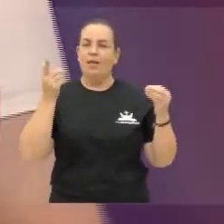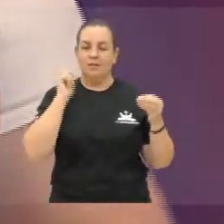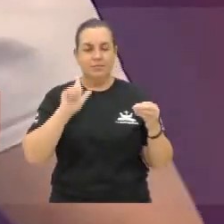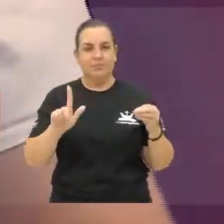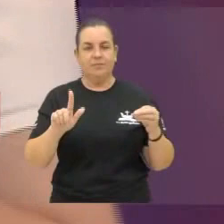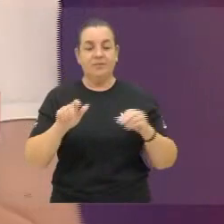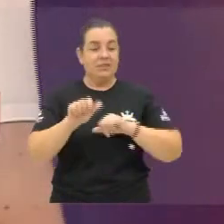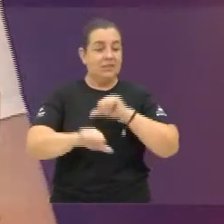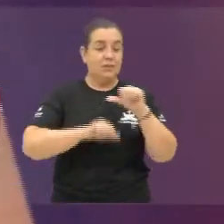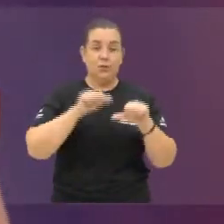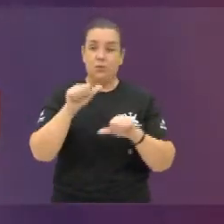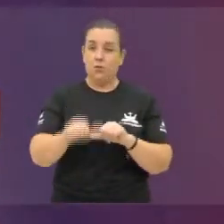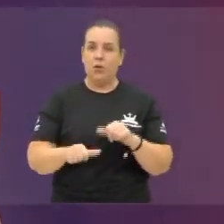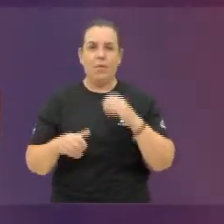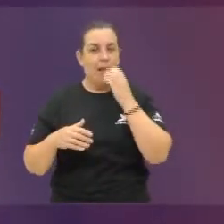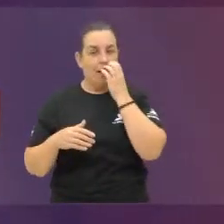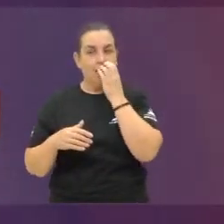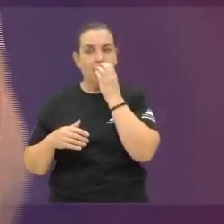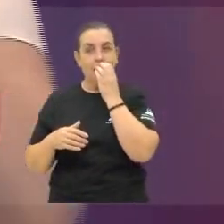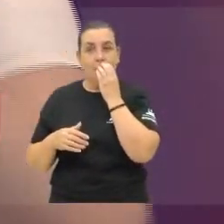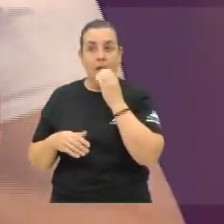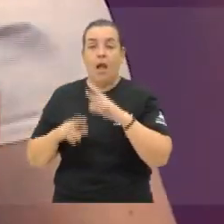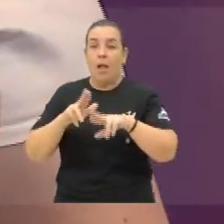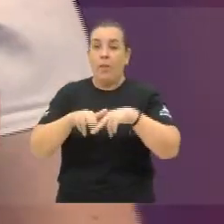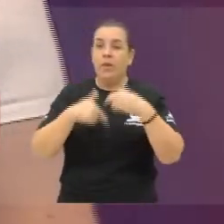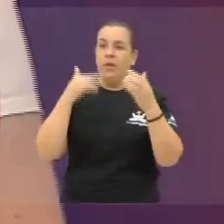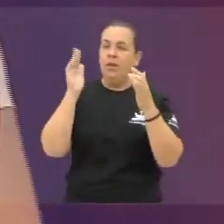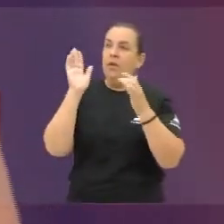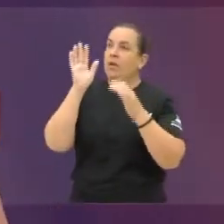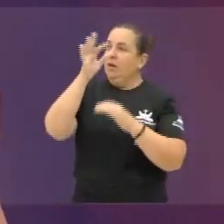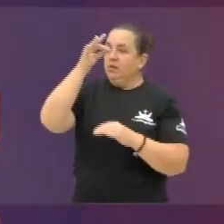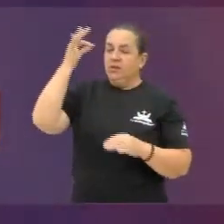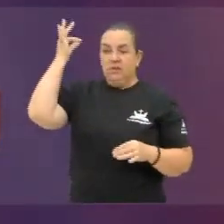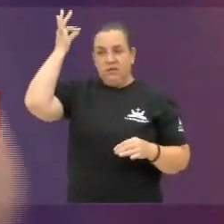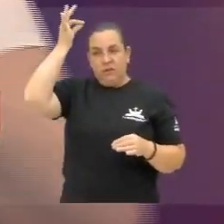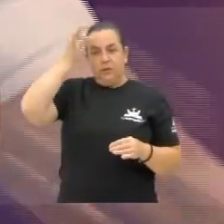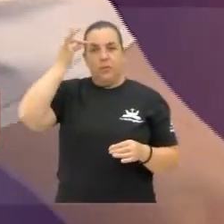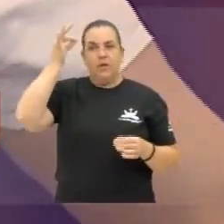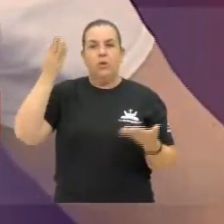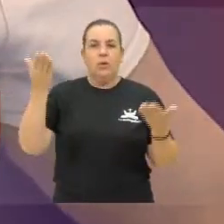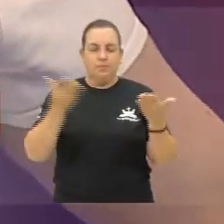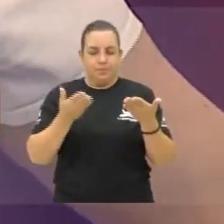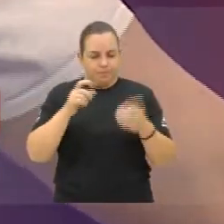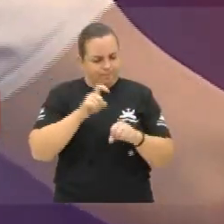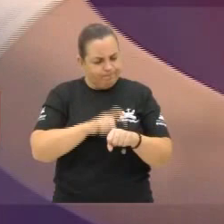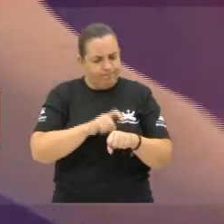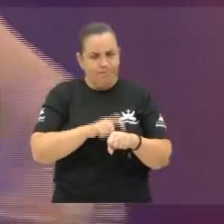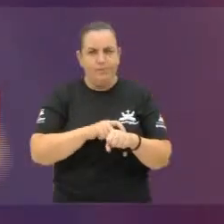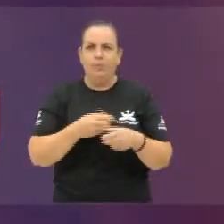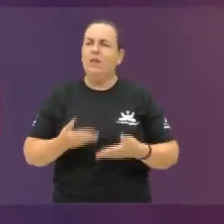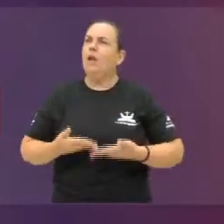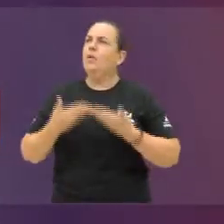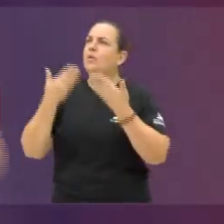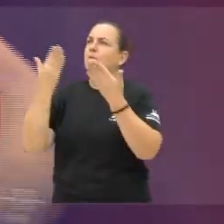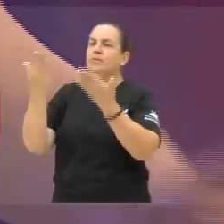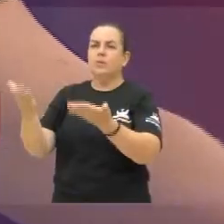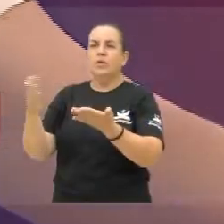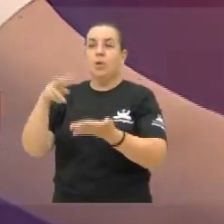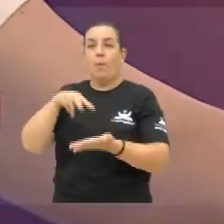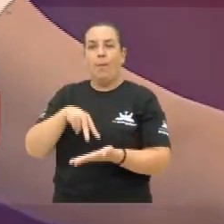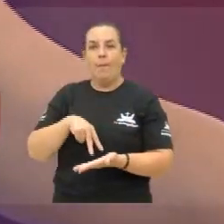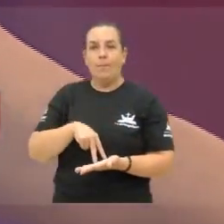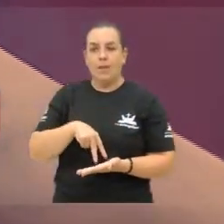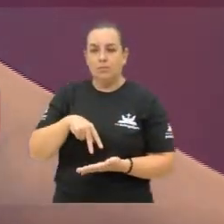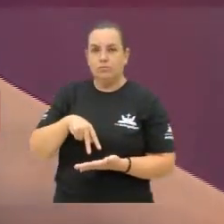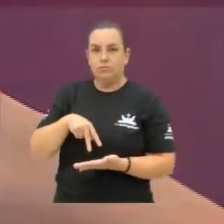ser transformada, reerguida. Por isso, Espírito Santo, que a partir desse momento eu coloque meus dois pezinhos para